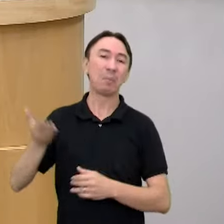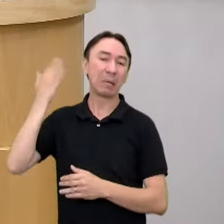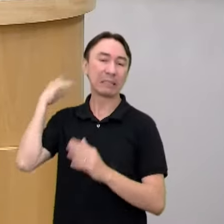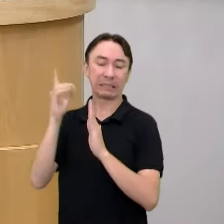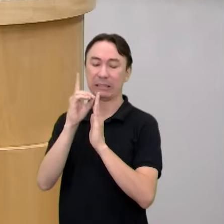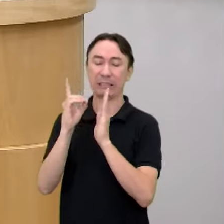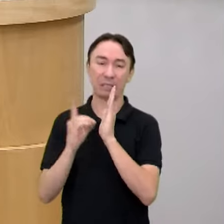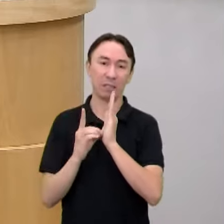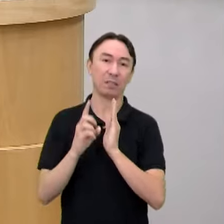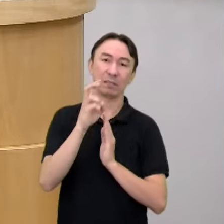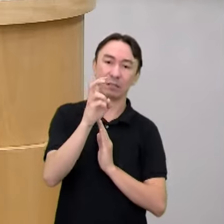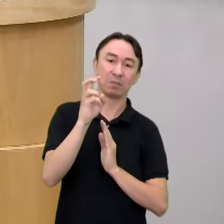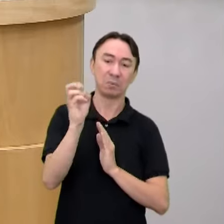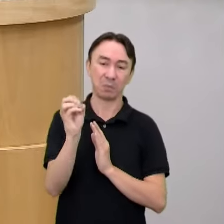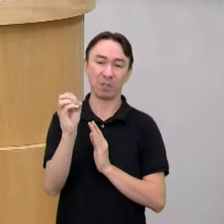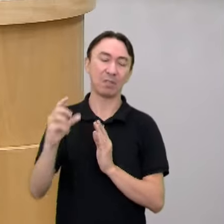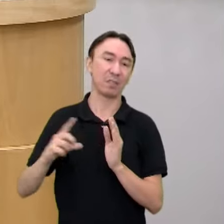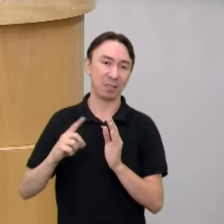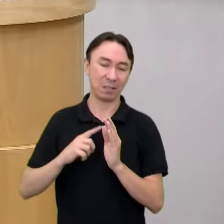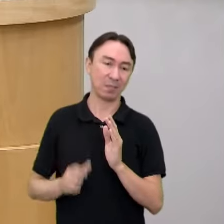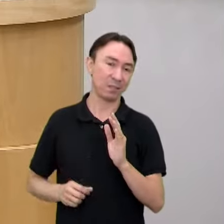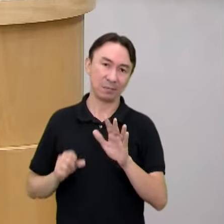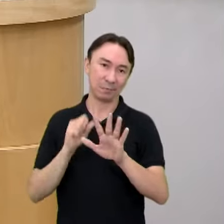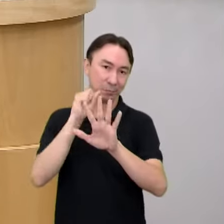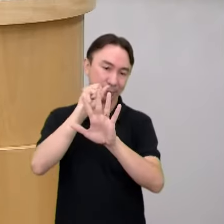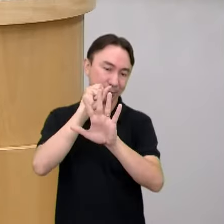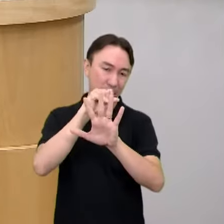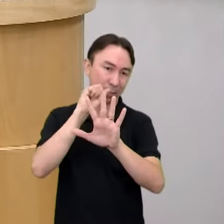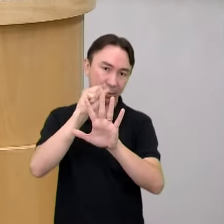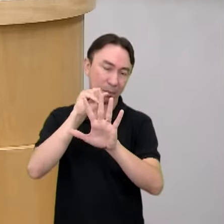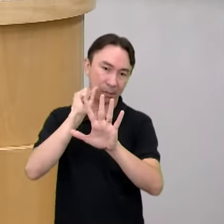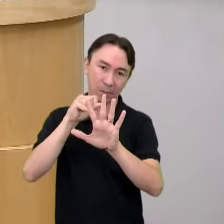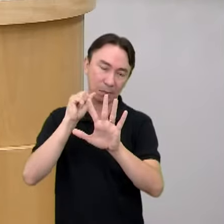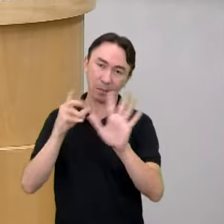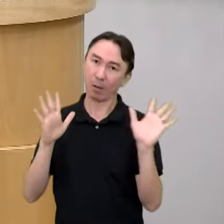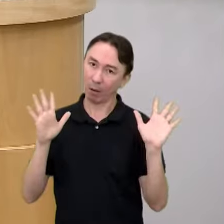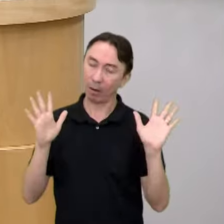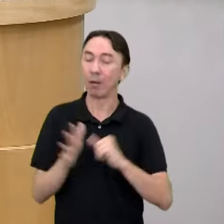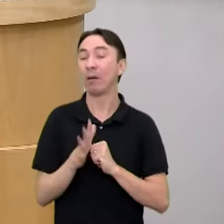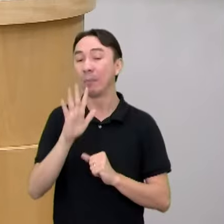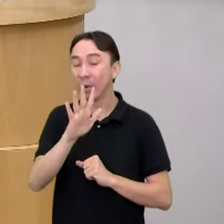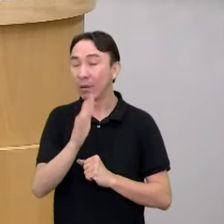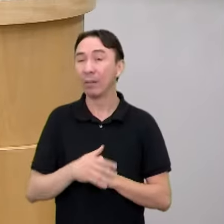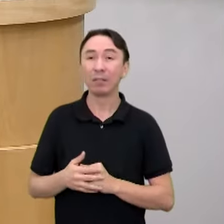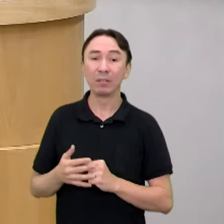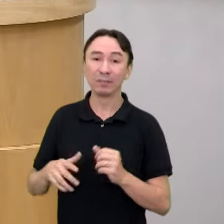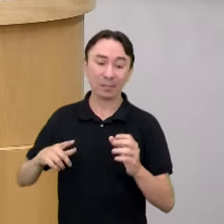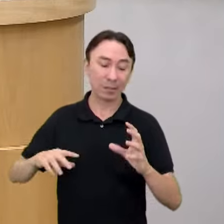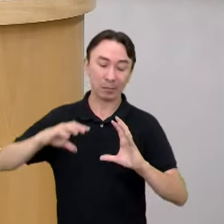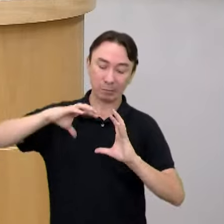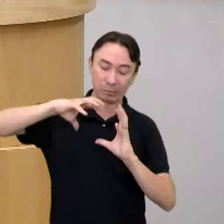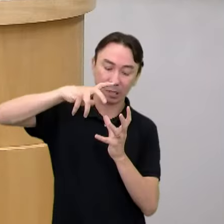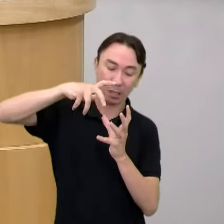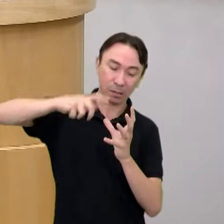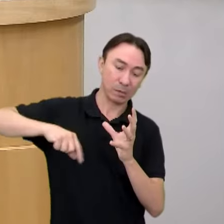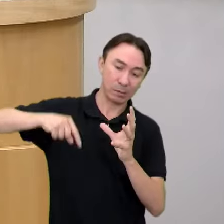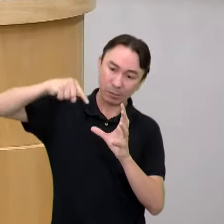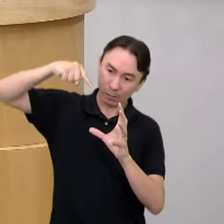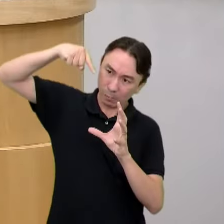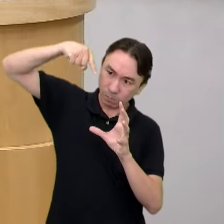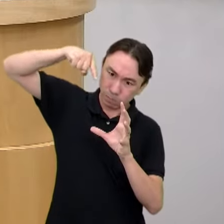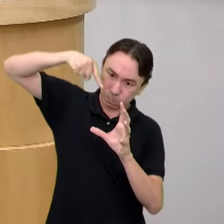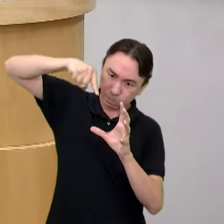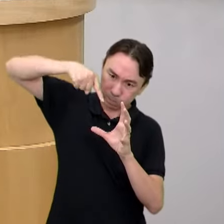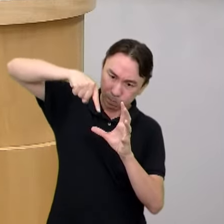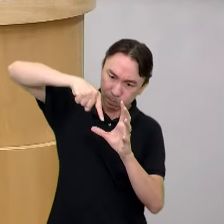teoria. Então, muito mais, né, introdutório no interior do nosso planeta. Então, cada vez mais vão